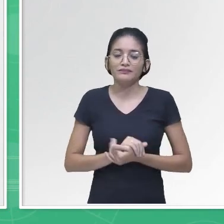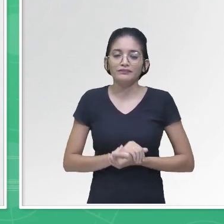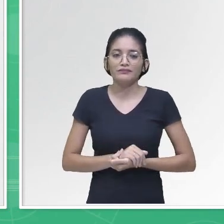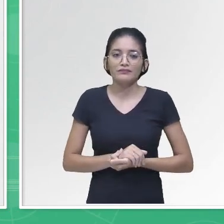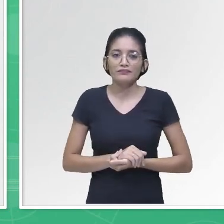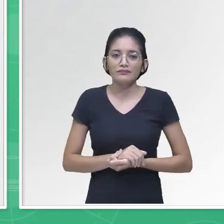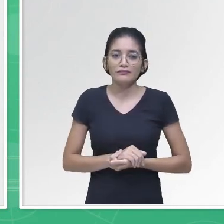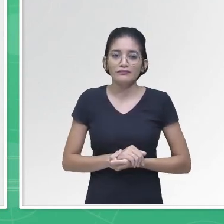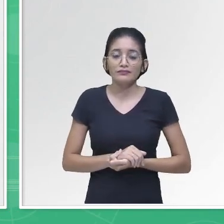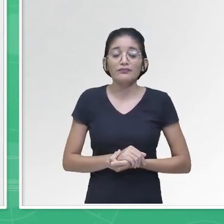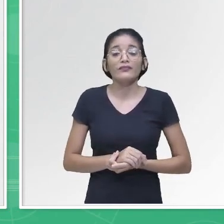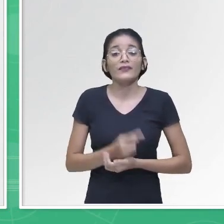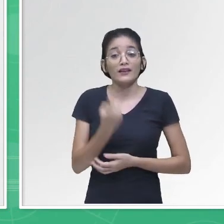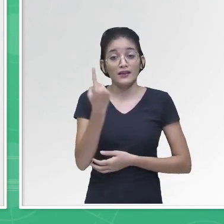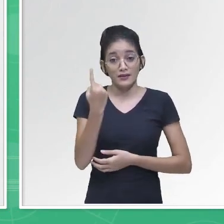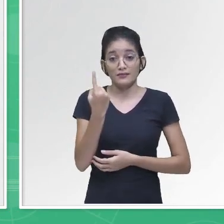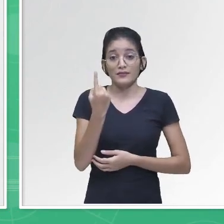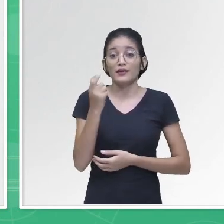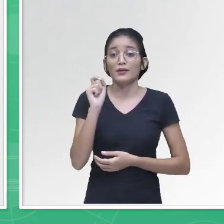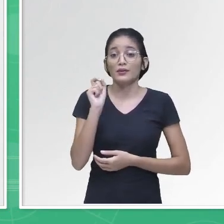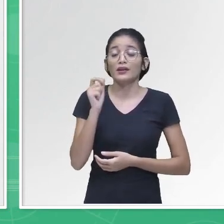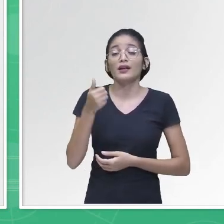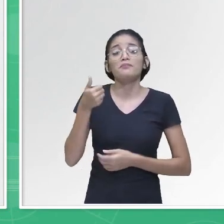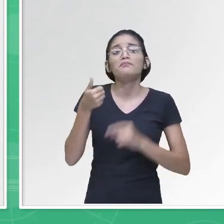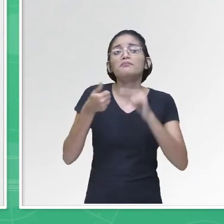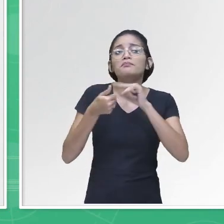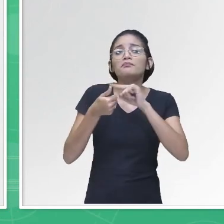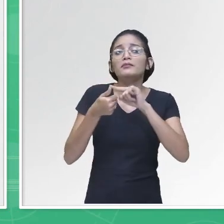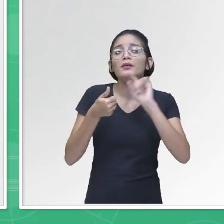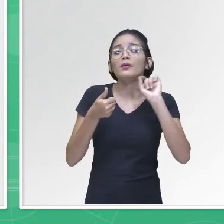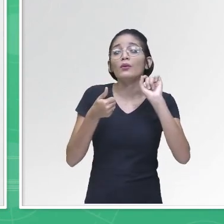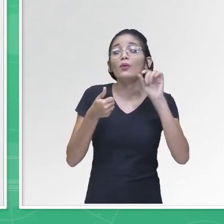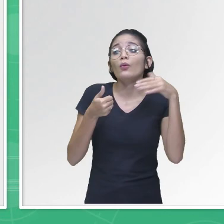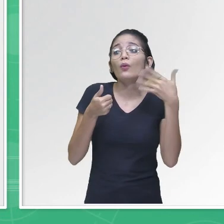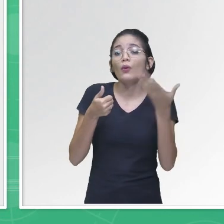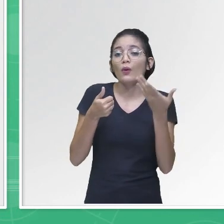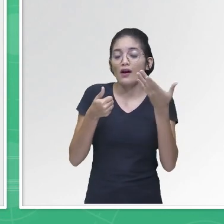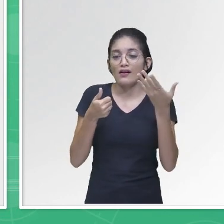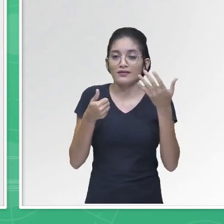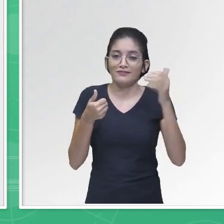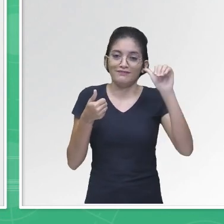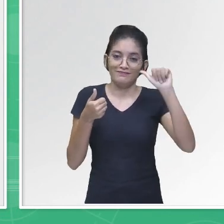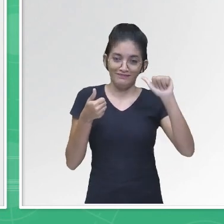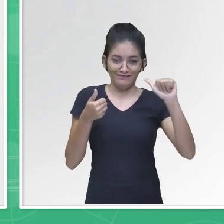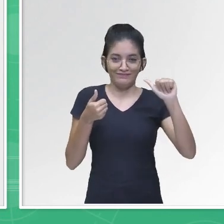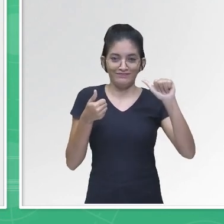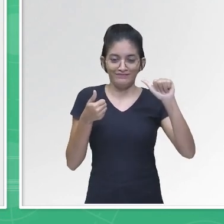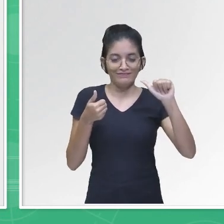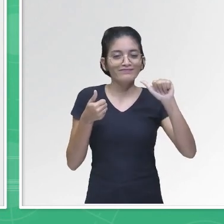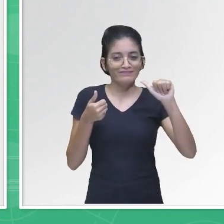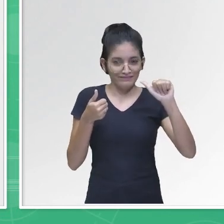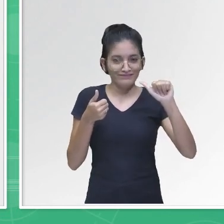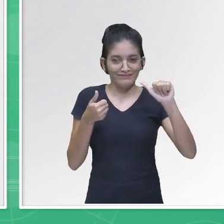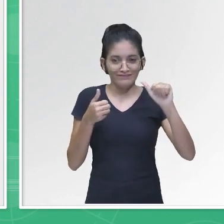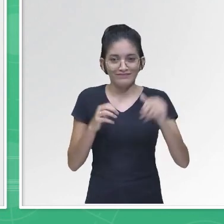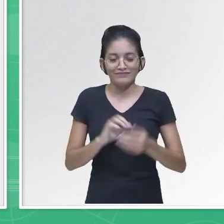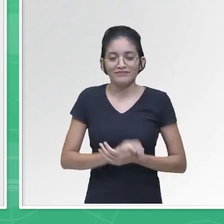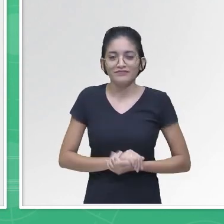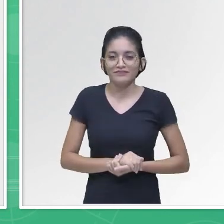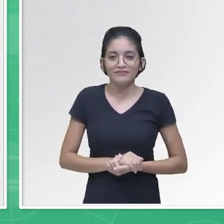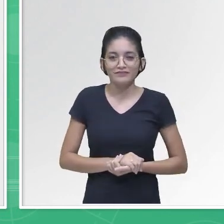A primeira questão, olha aí, gente, para ninguém ficar perdido, é a letra A, né?